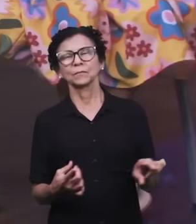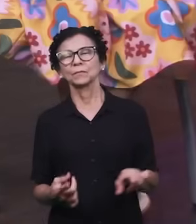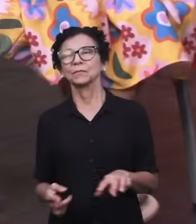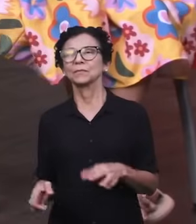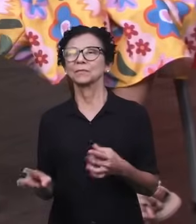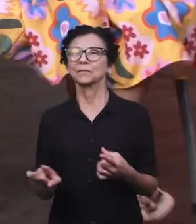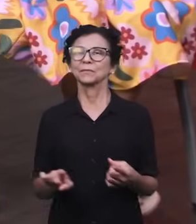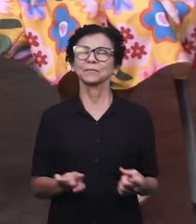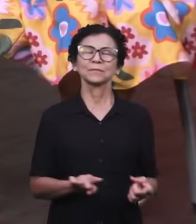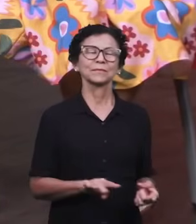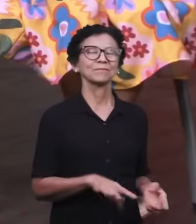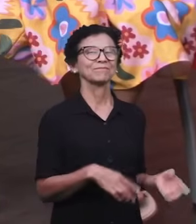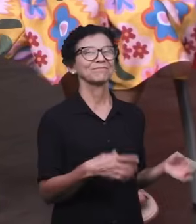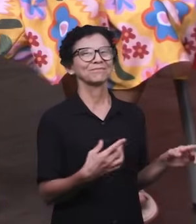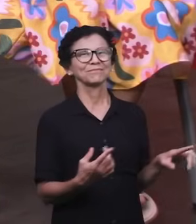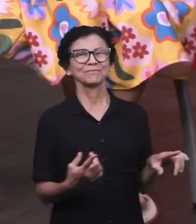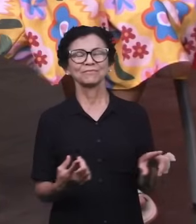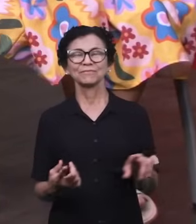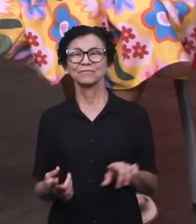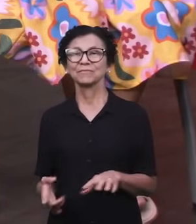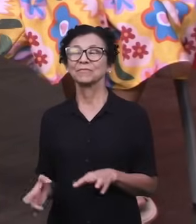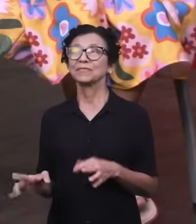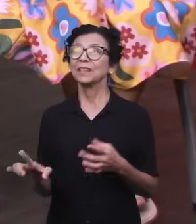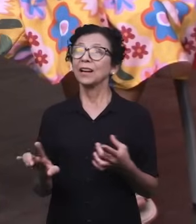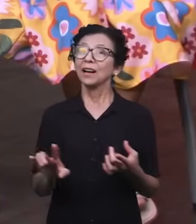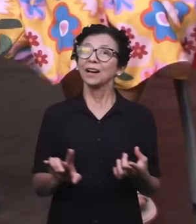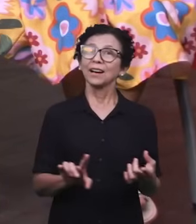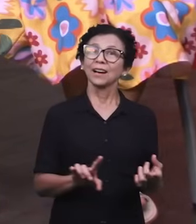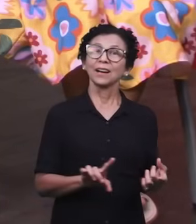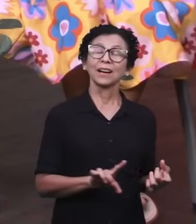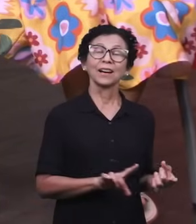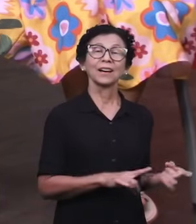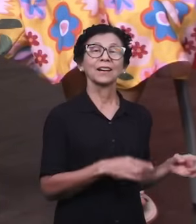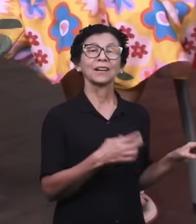Eu abri o meu coração